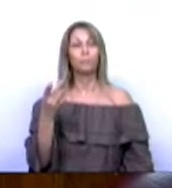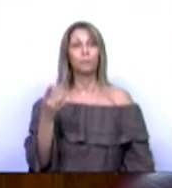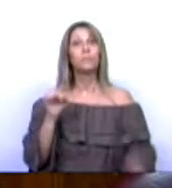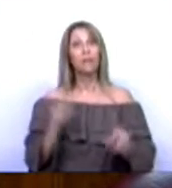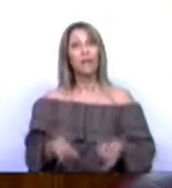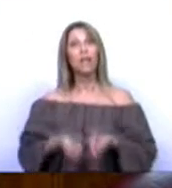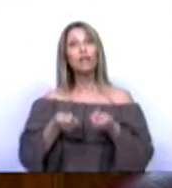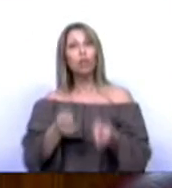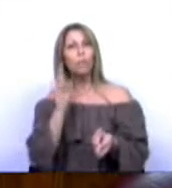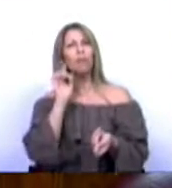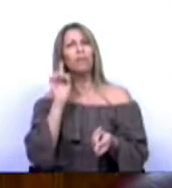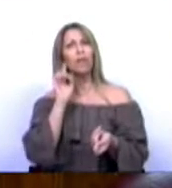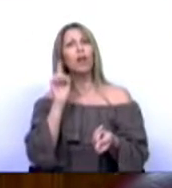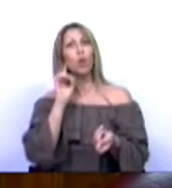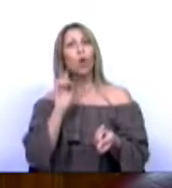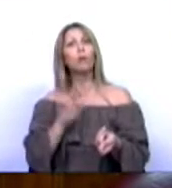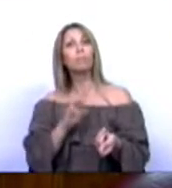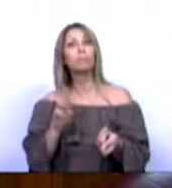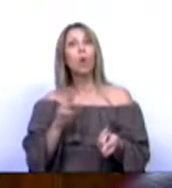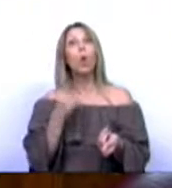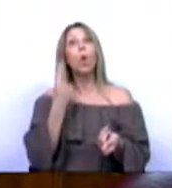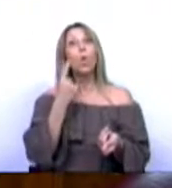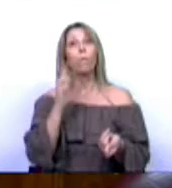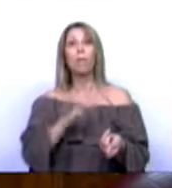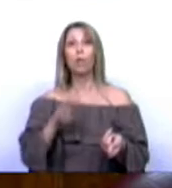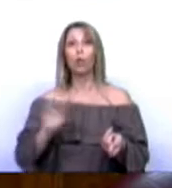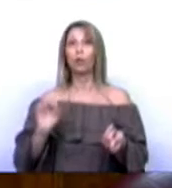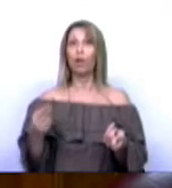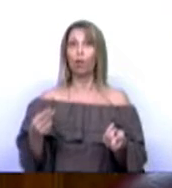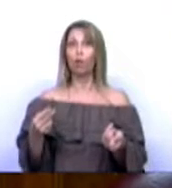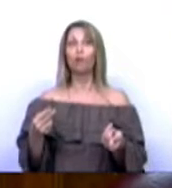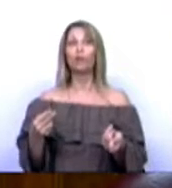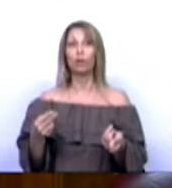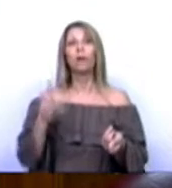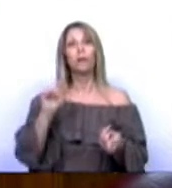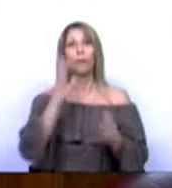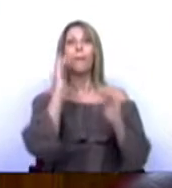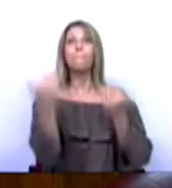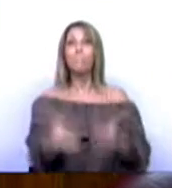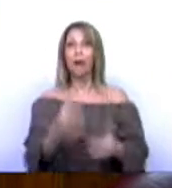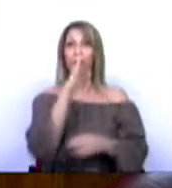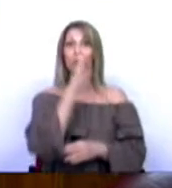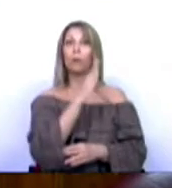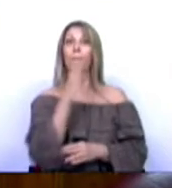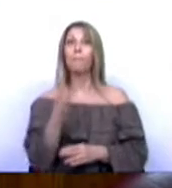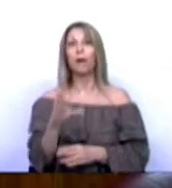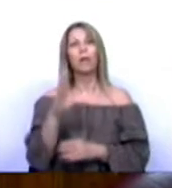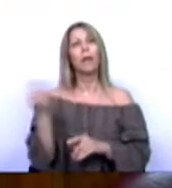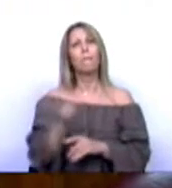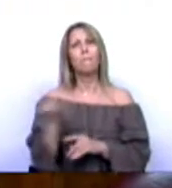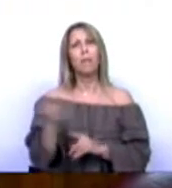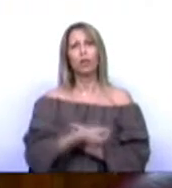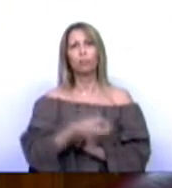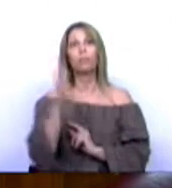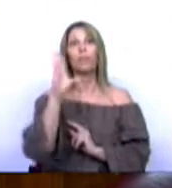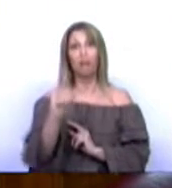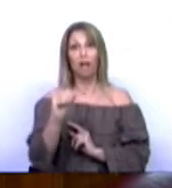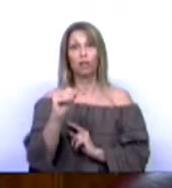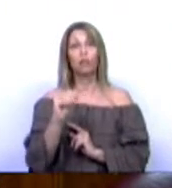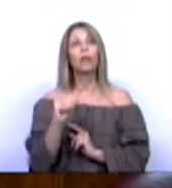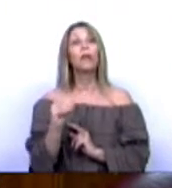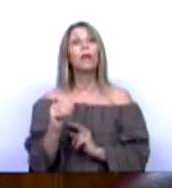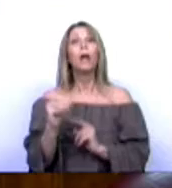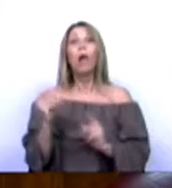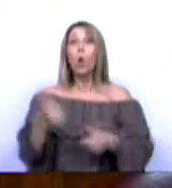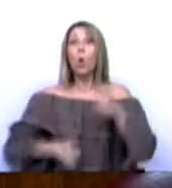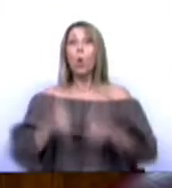tem um valor de cerca de 1 milhão de euros e um prazo de execução de 10 meses, tem um concurso